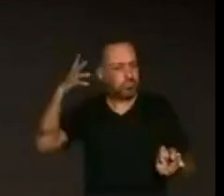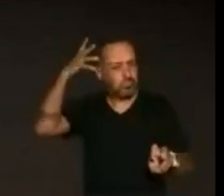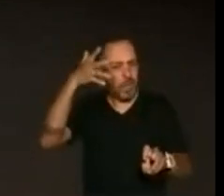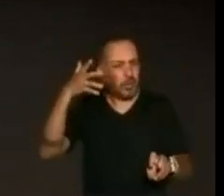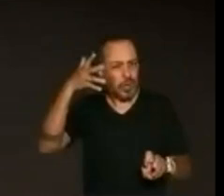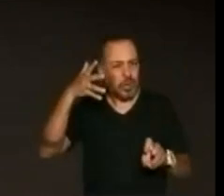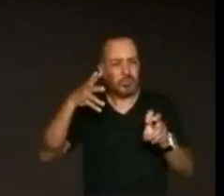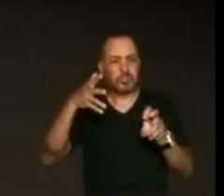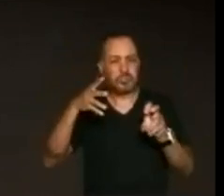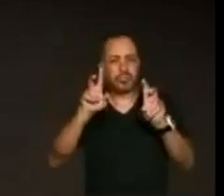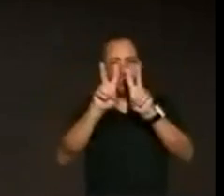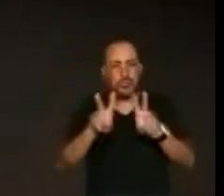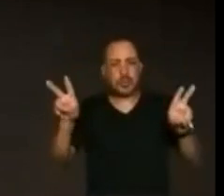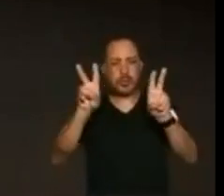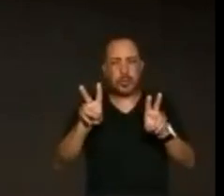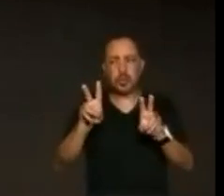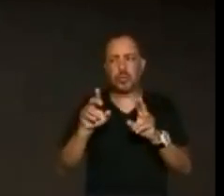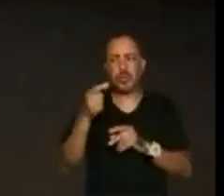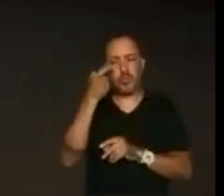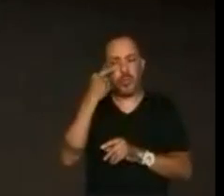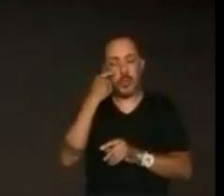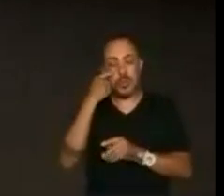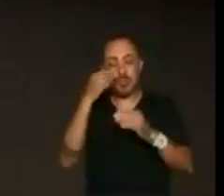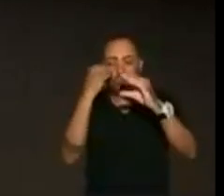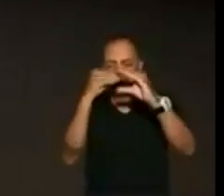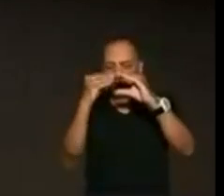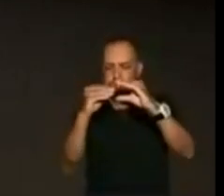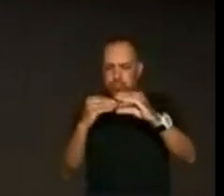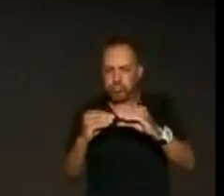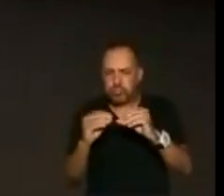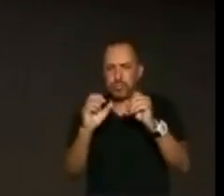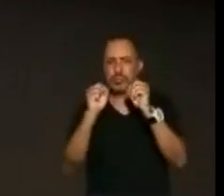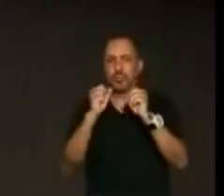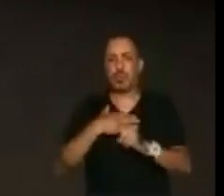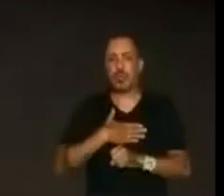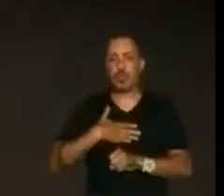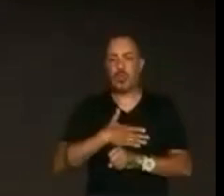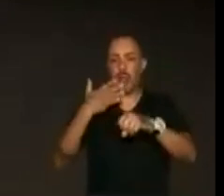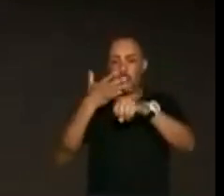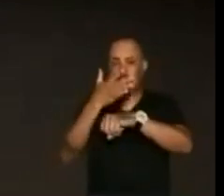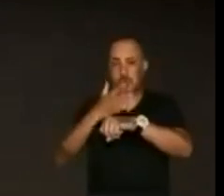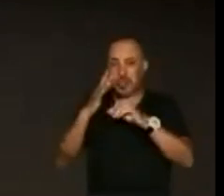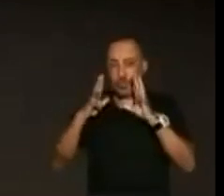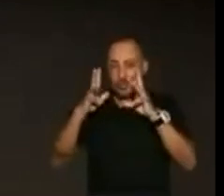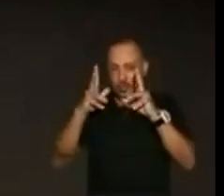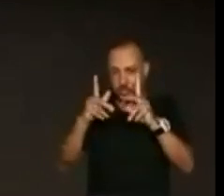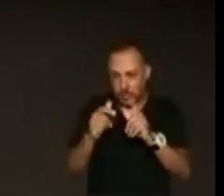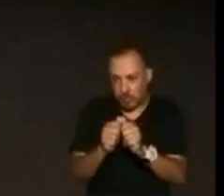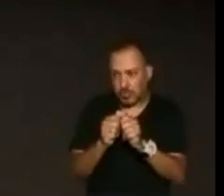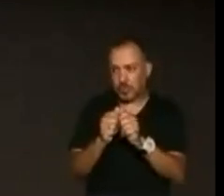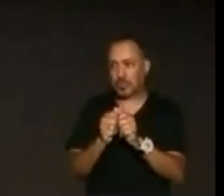aí para mim os seus principais insights, estou de olho no chat, então manda aí que a gente gosta muito da participação de vocês. Enquanto isso, a gente